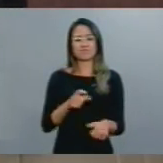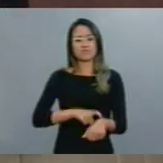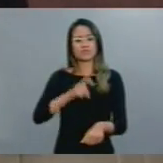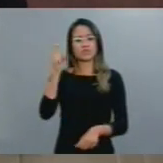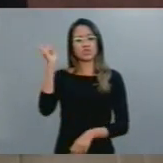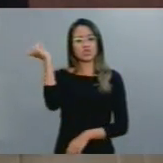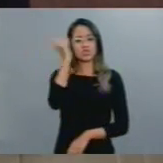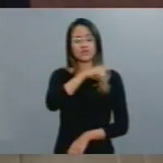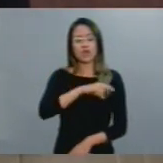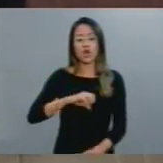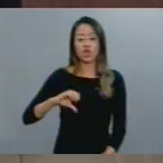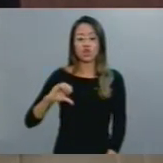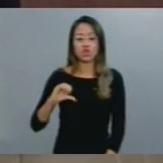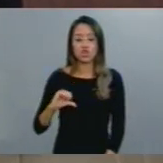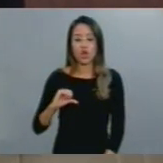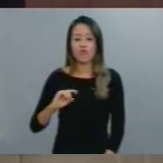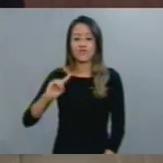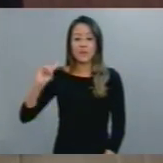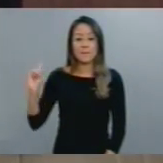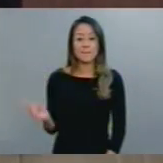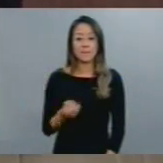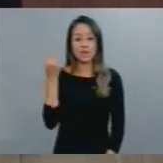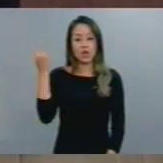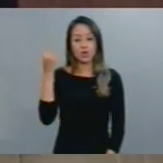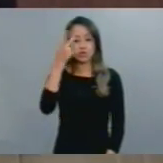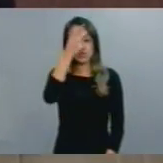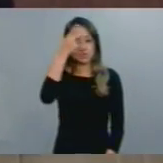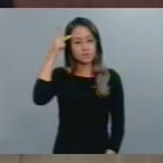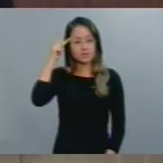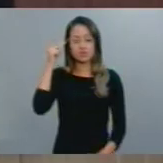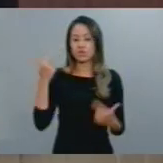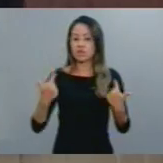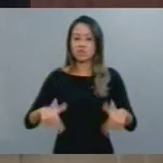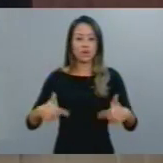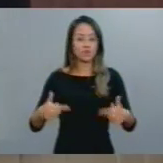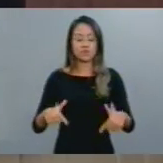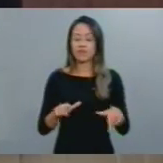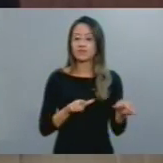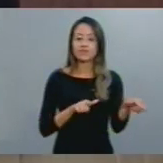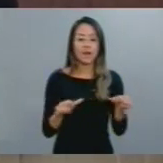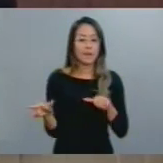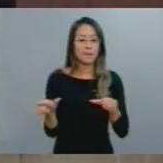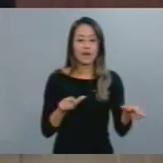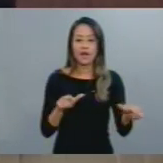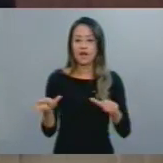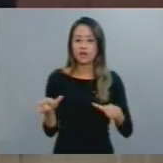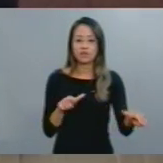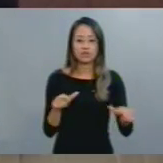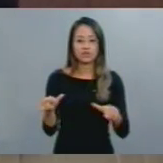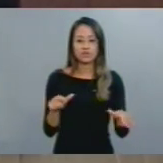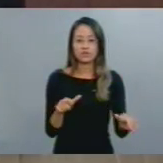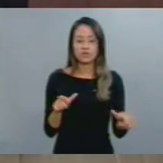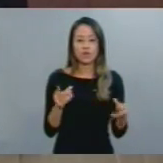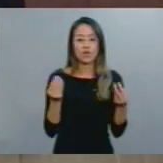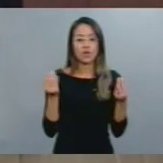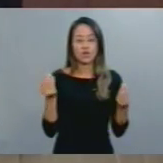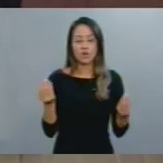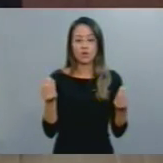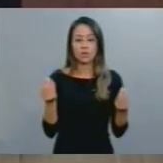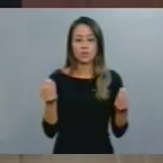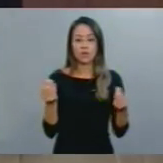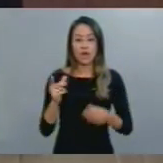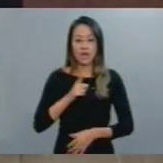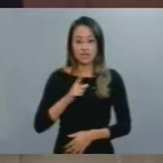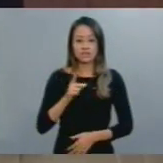deputados, 9 milhões de desempregados. A crise política e a crise econômica, elas estão absolutamente vinculadas. Já tem bairro